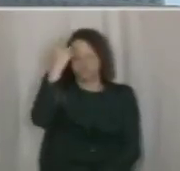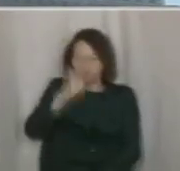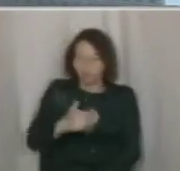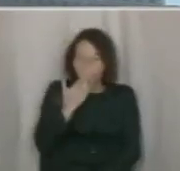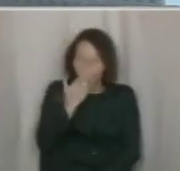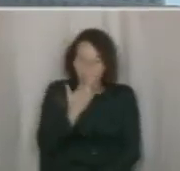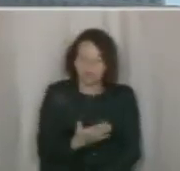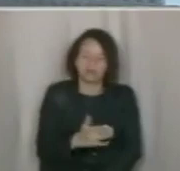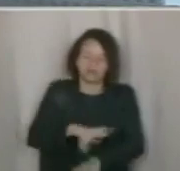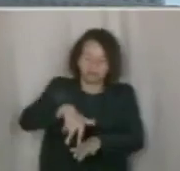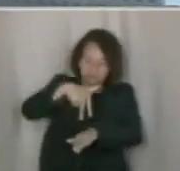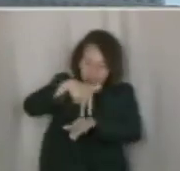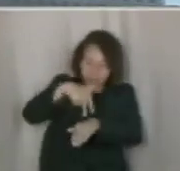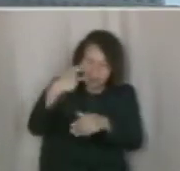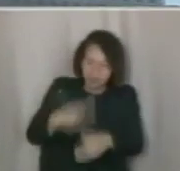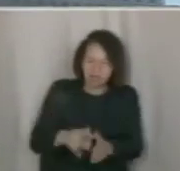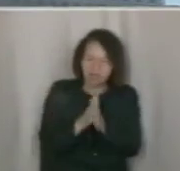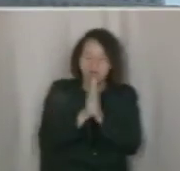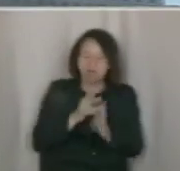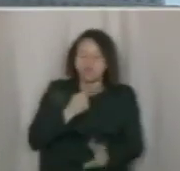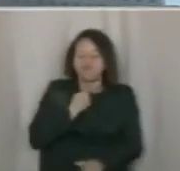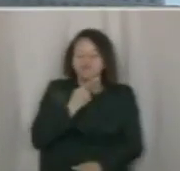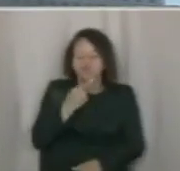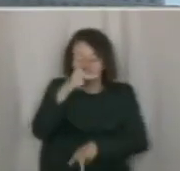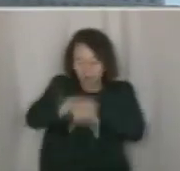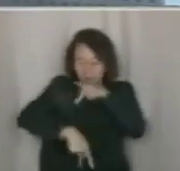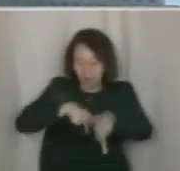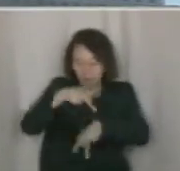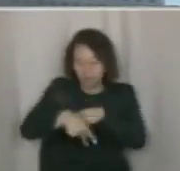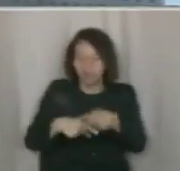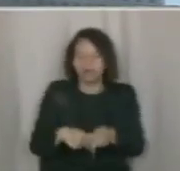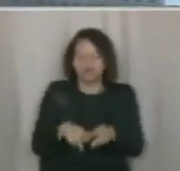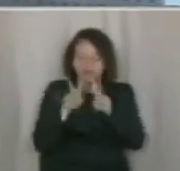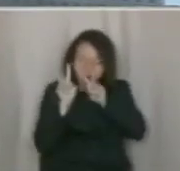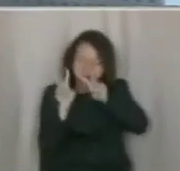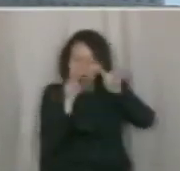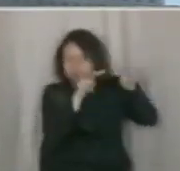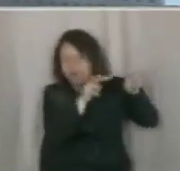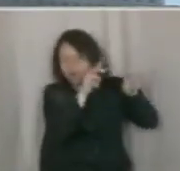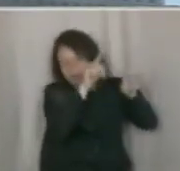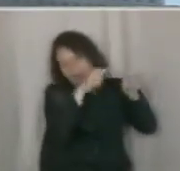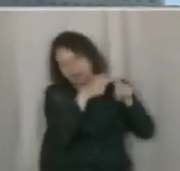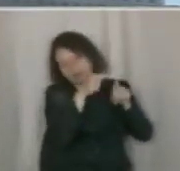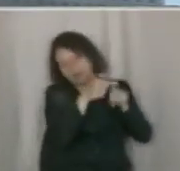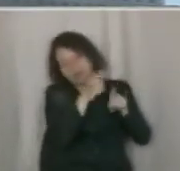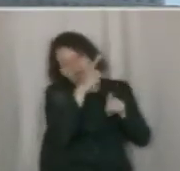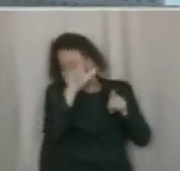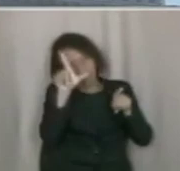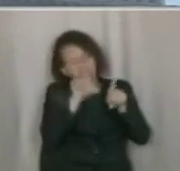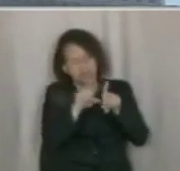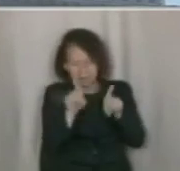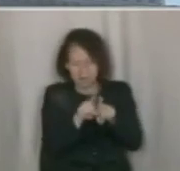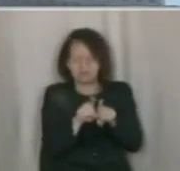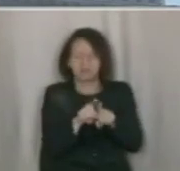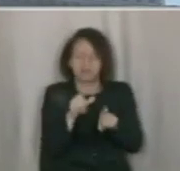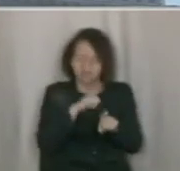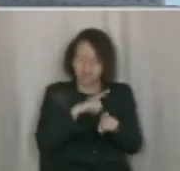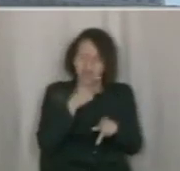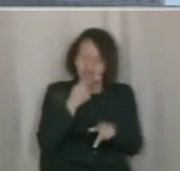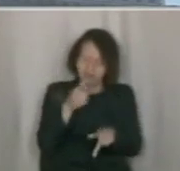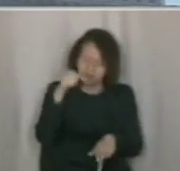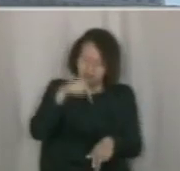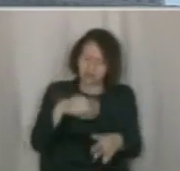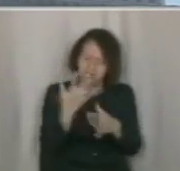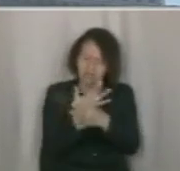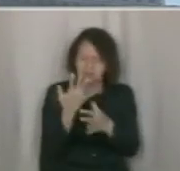fazer um apelo na tribuna dessa casa, como voz do povo, que olhe para aquela comunidade e para as outras comunidades também, que nós temos dito aqui na